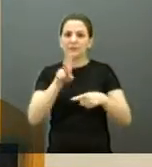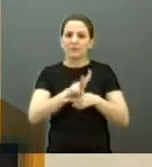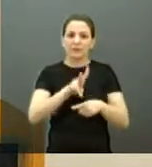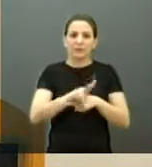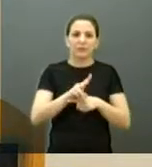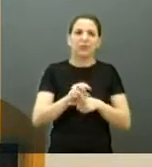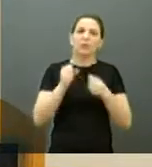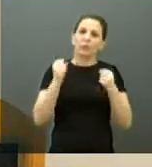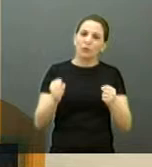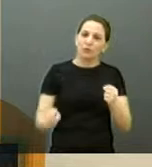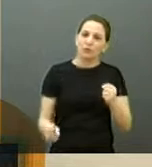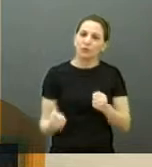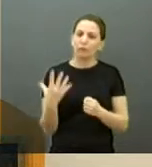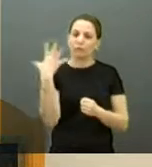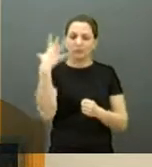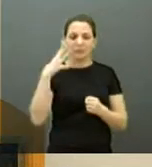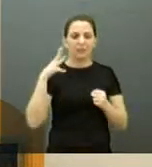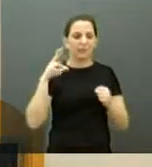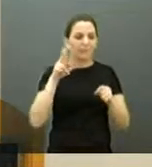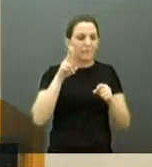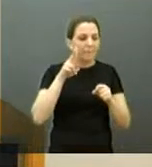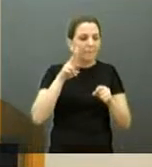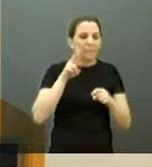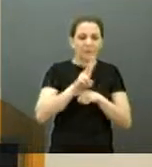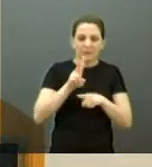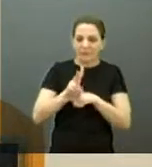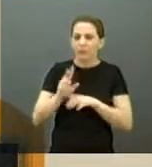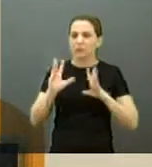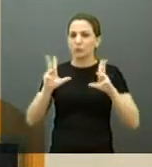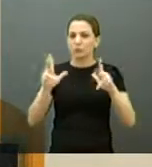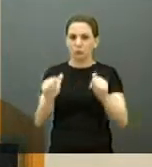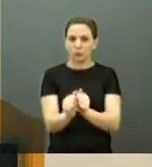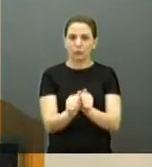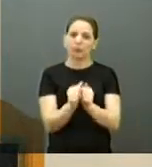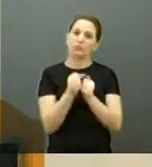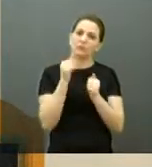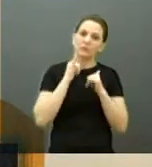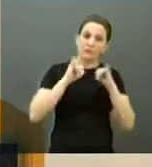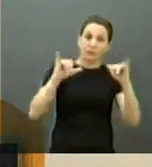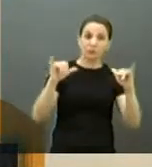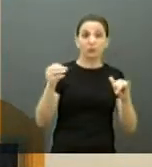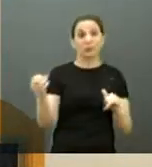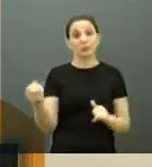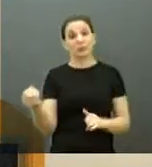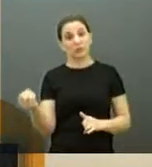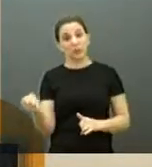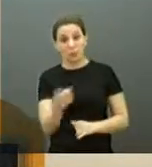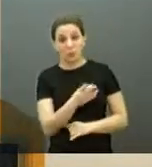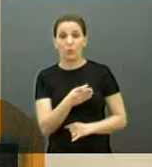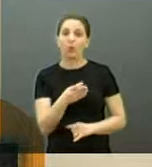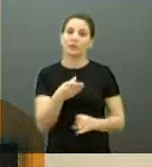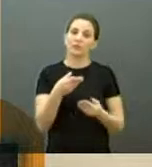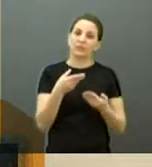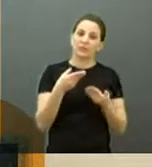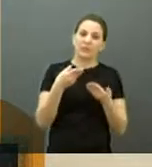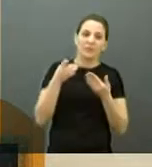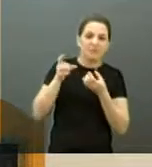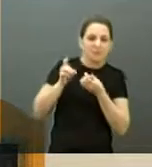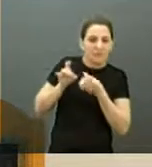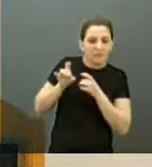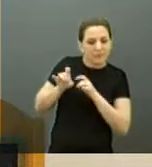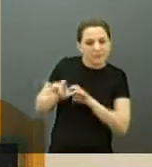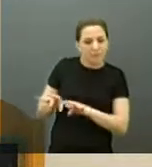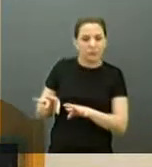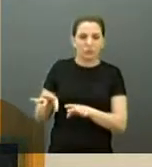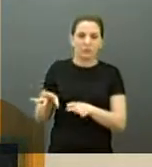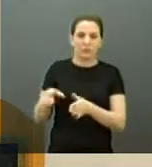possa ser exercida por todos, os dados recentes que apontam o número das demissões dos médicos, que já